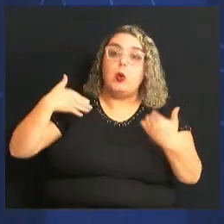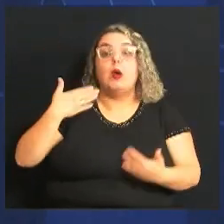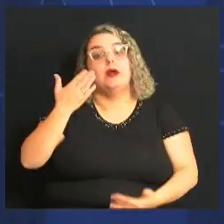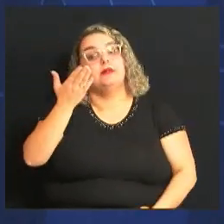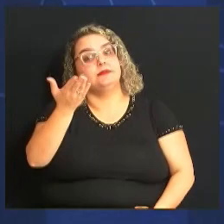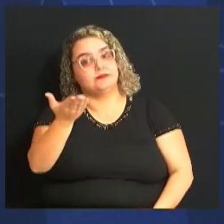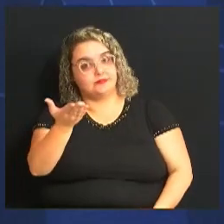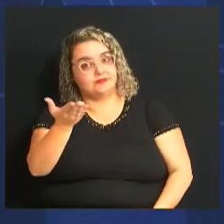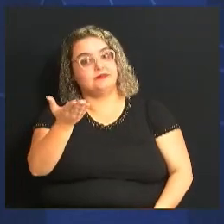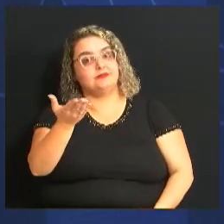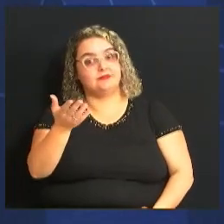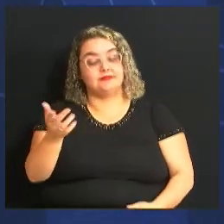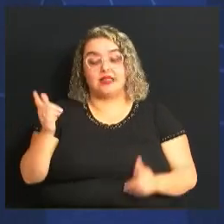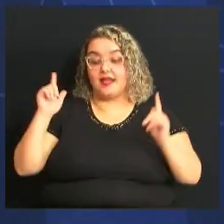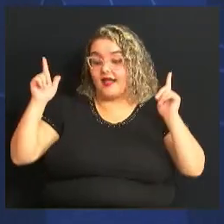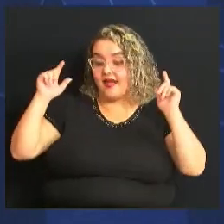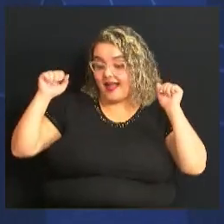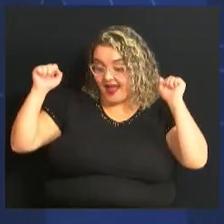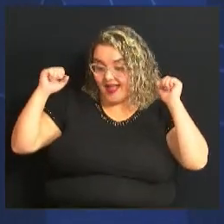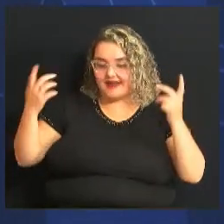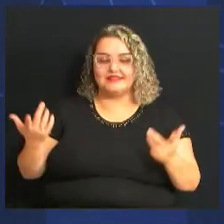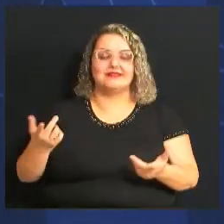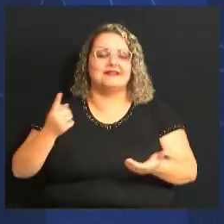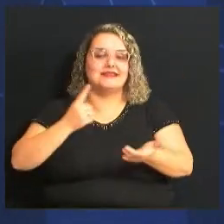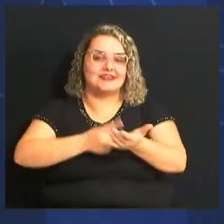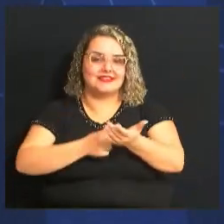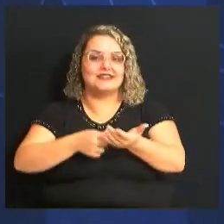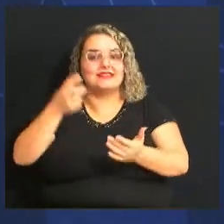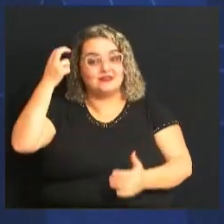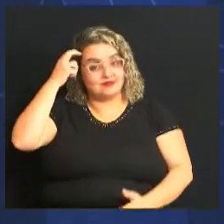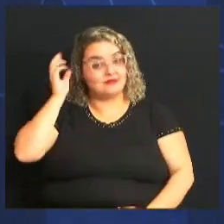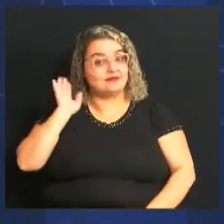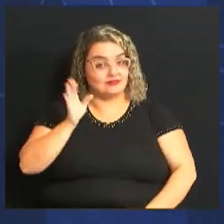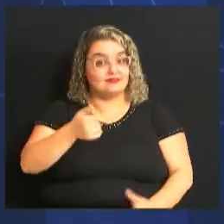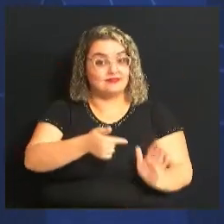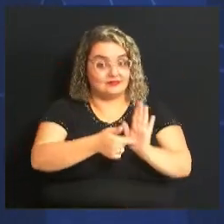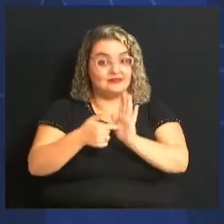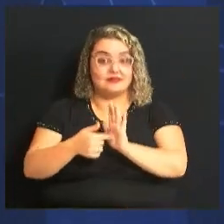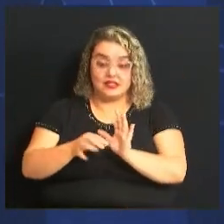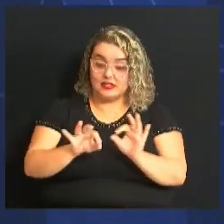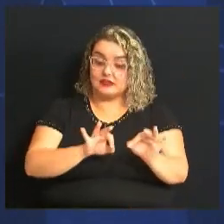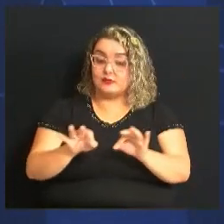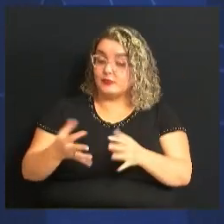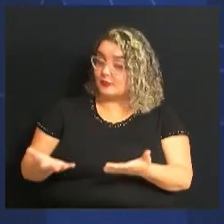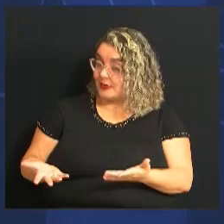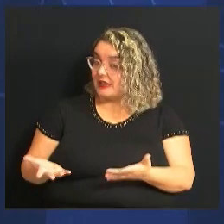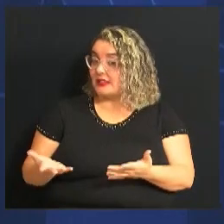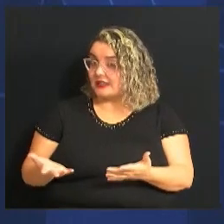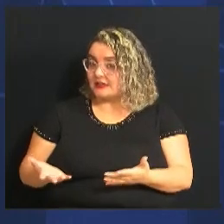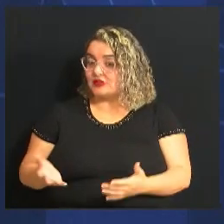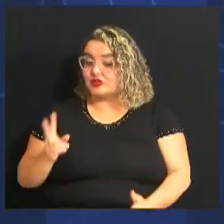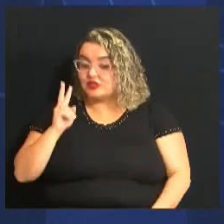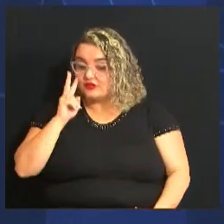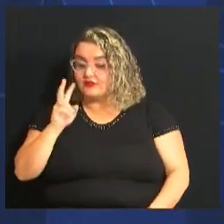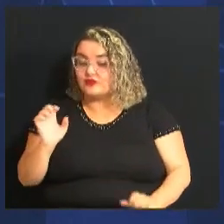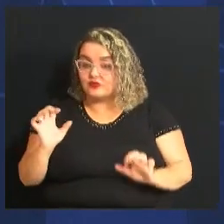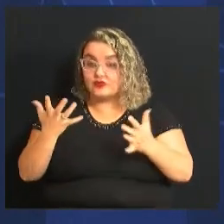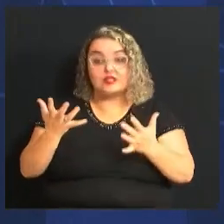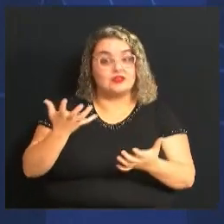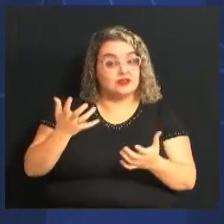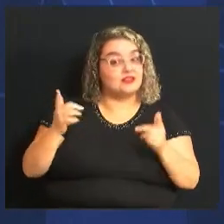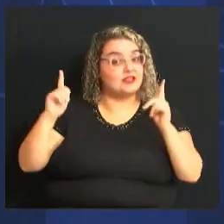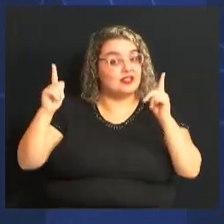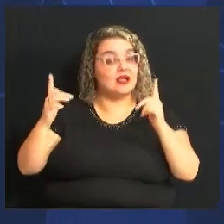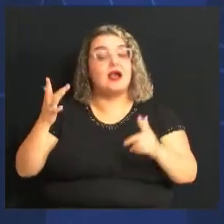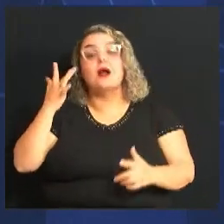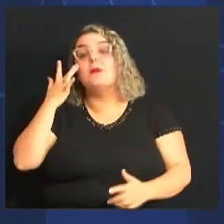que se animou com a agenda cultural que nós passamos há pouco, né? Está se programando, já viu algum evento que você quer curtir?